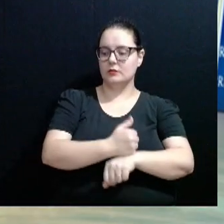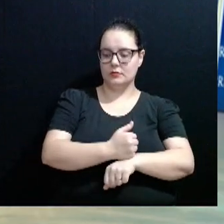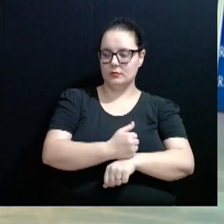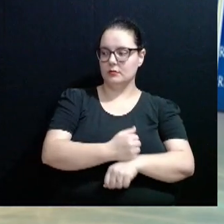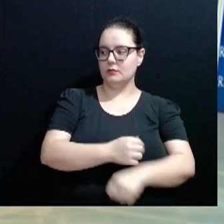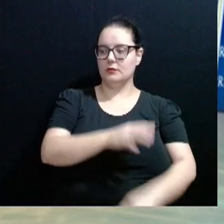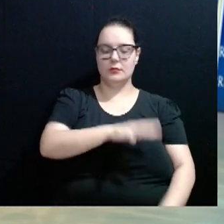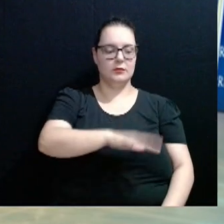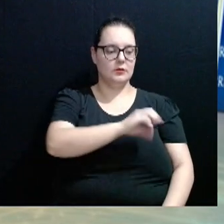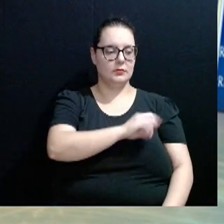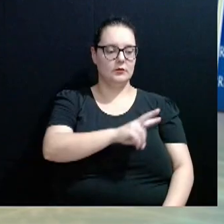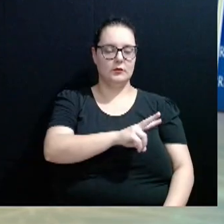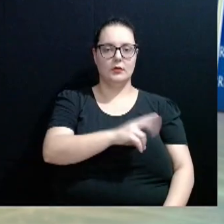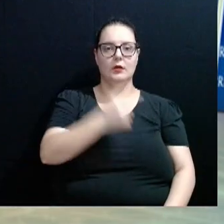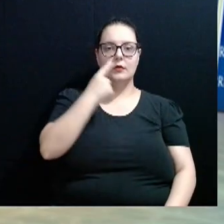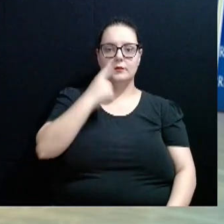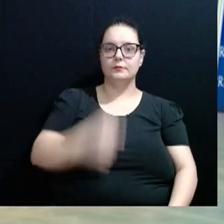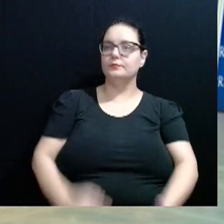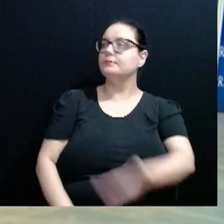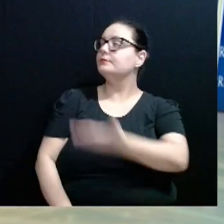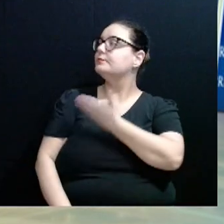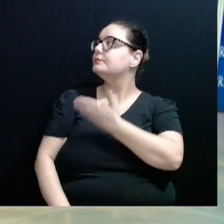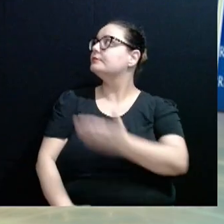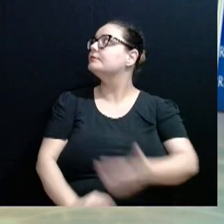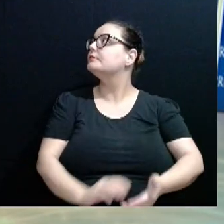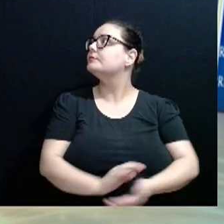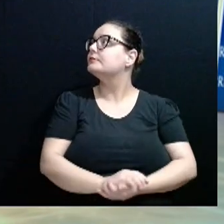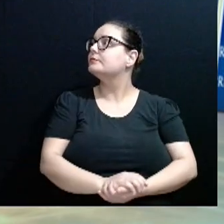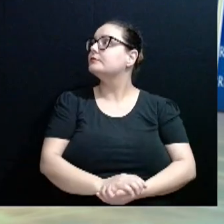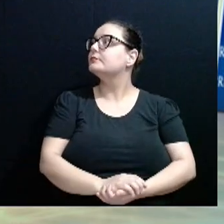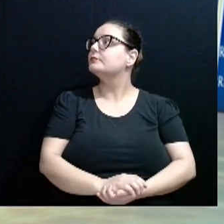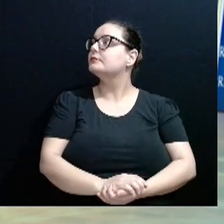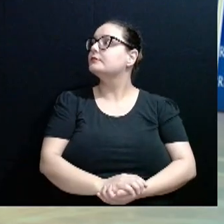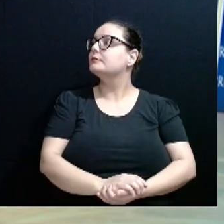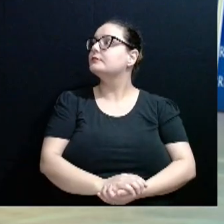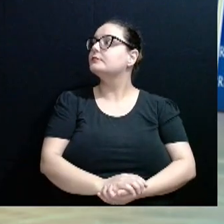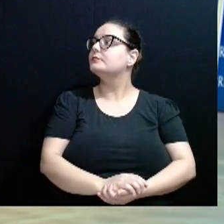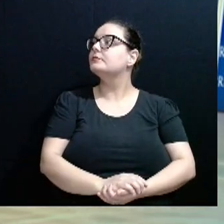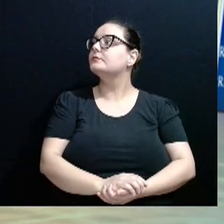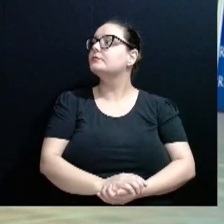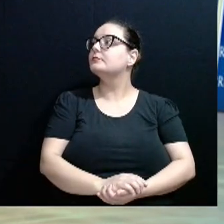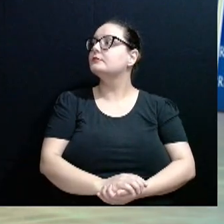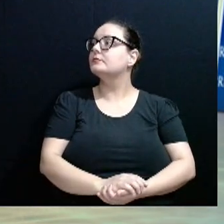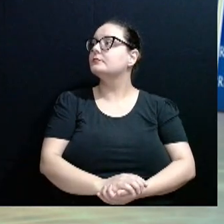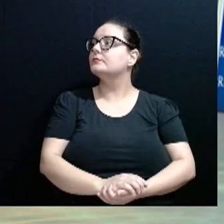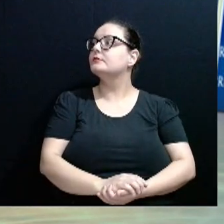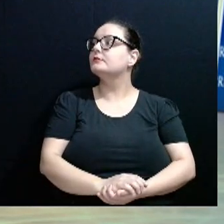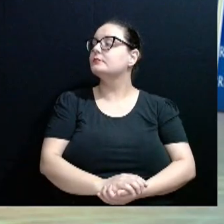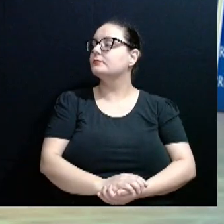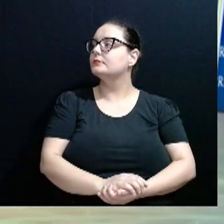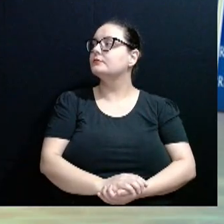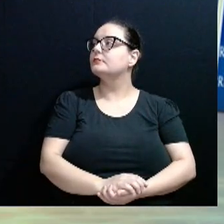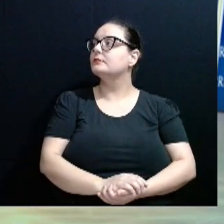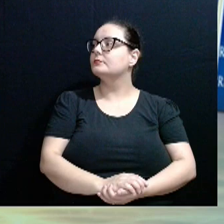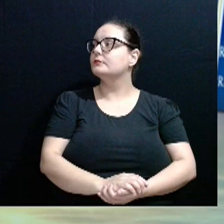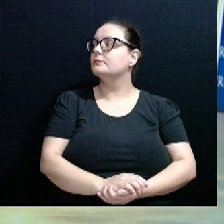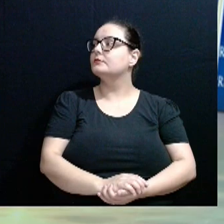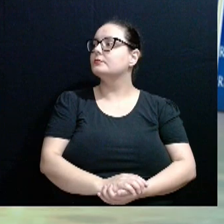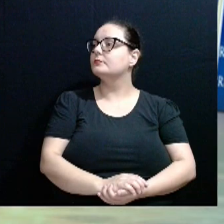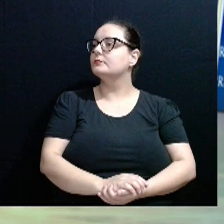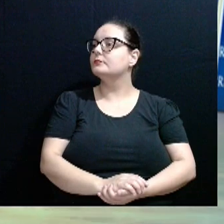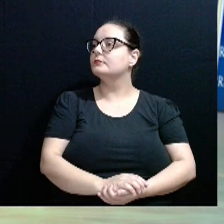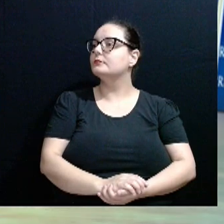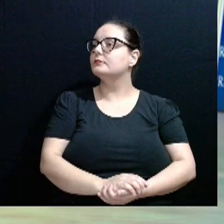Horto Shopping, na Rua Armando Frederico Renganeschi 61, e a unidade do Campo Grande na Rua Manuel Machado